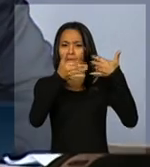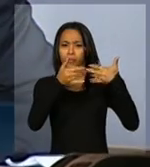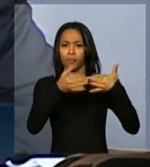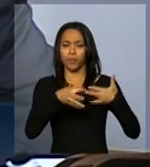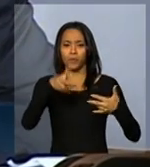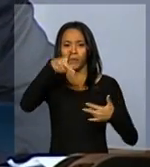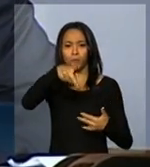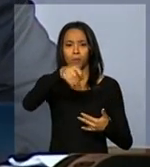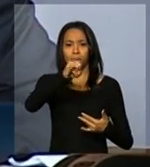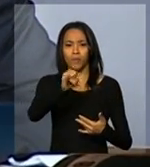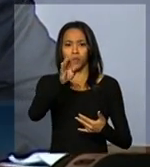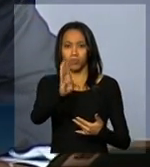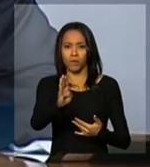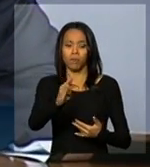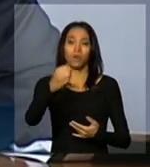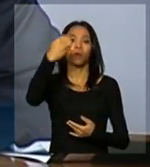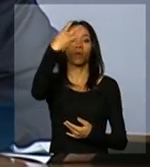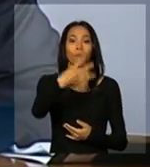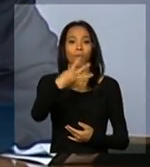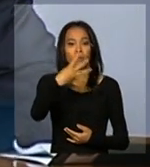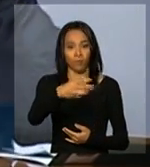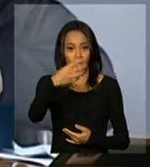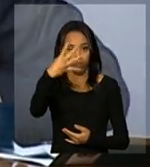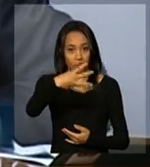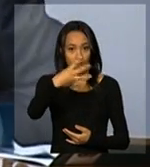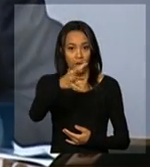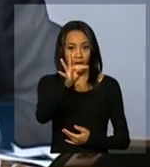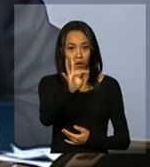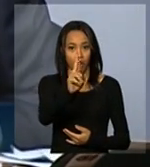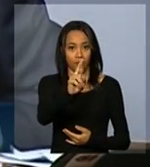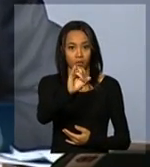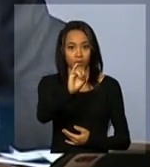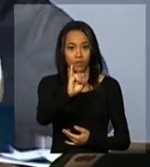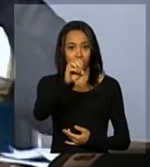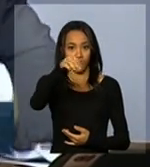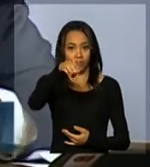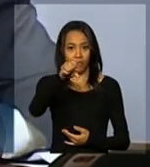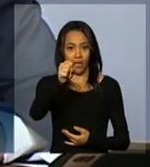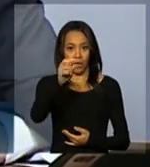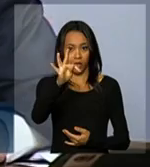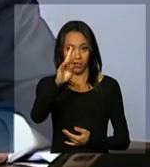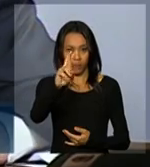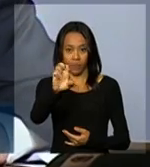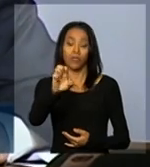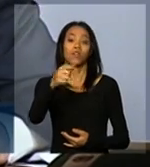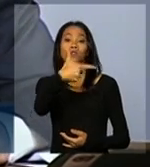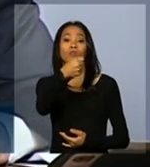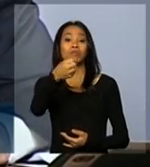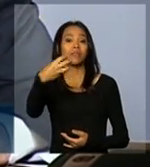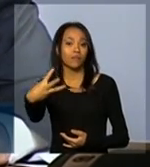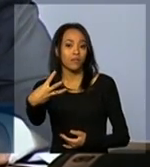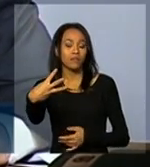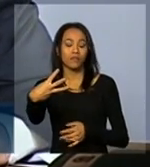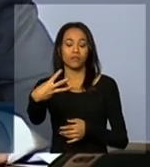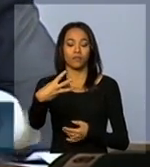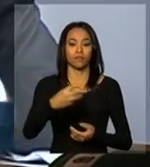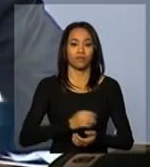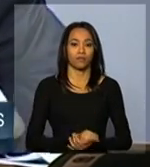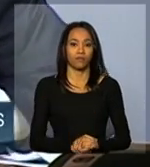trimestre de 2013. No quarto trimestre de 2013,